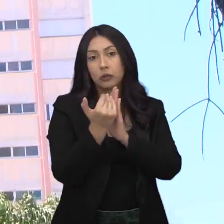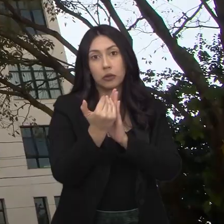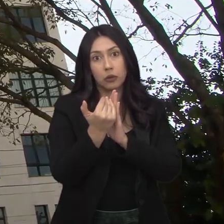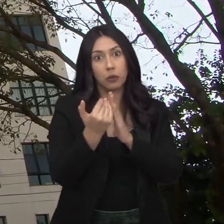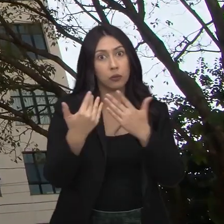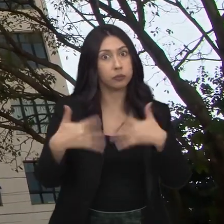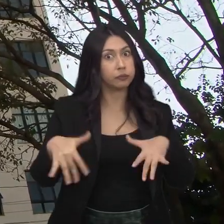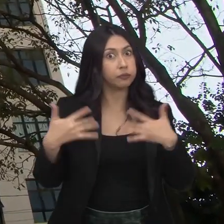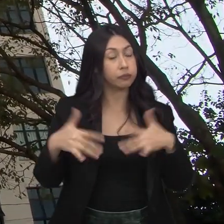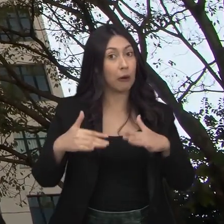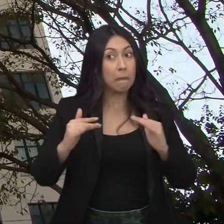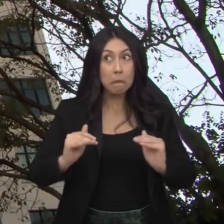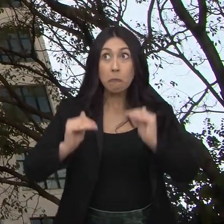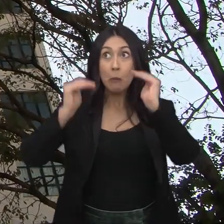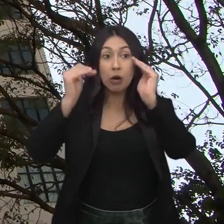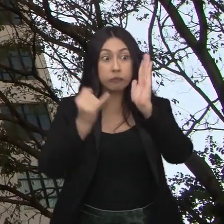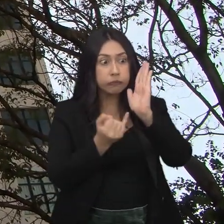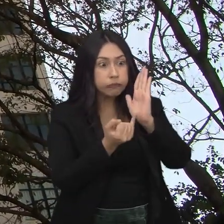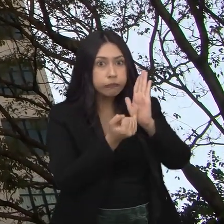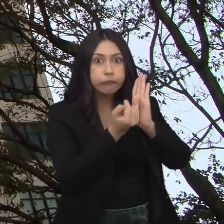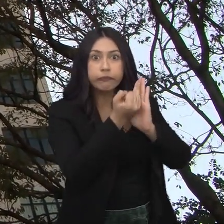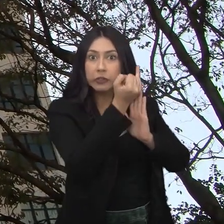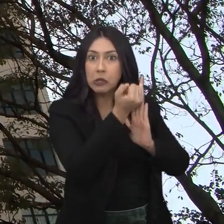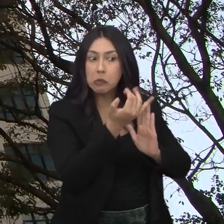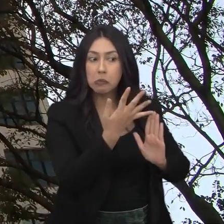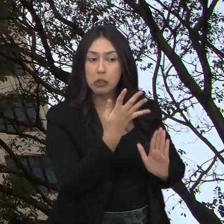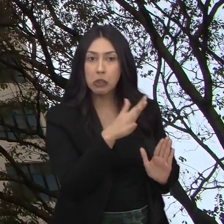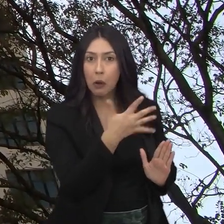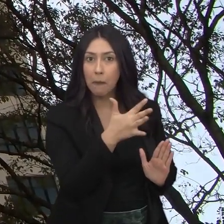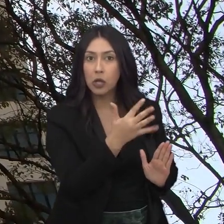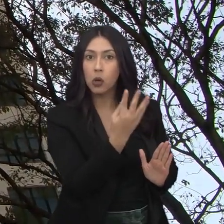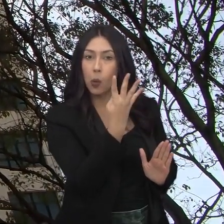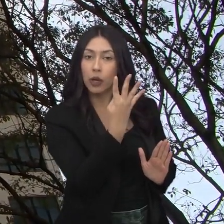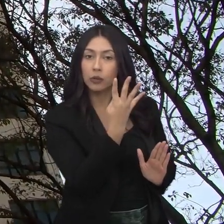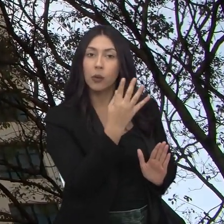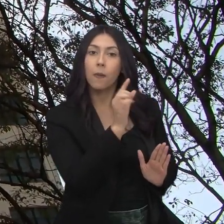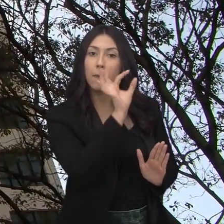6,74%, índice acima da inflação oficial, que ficou em